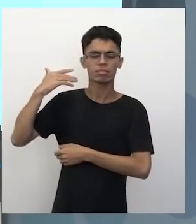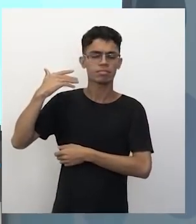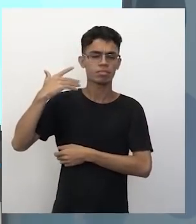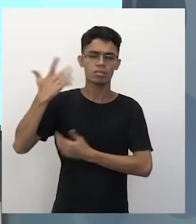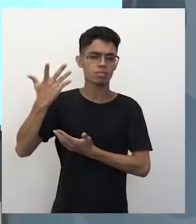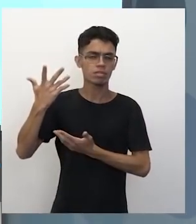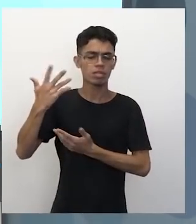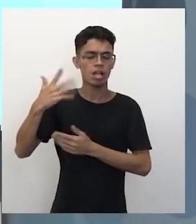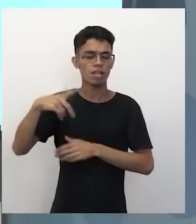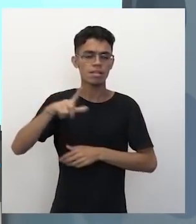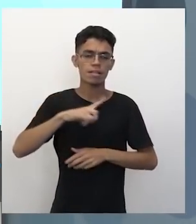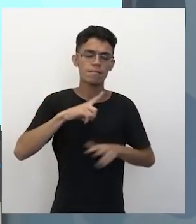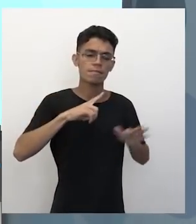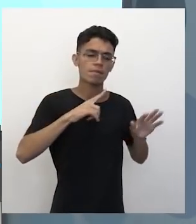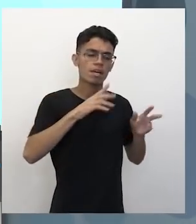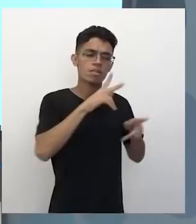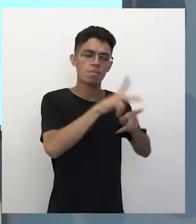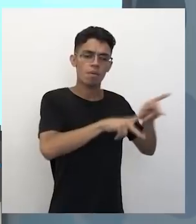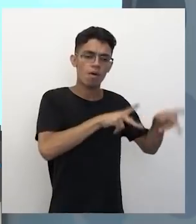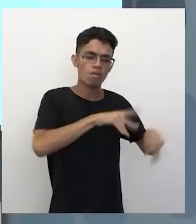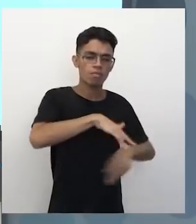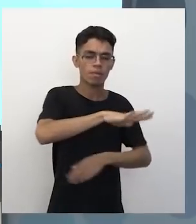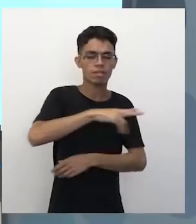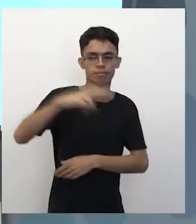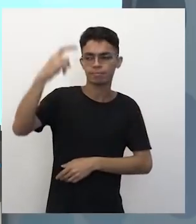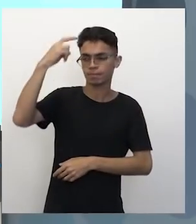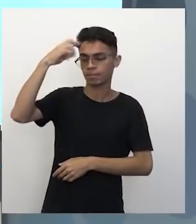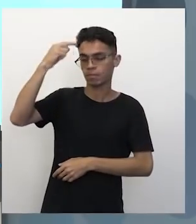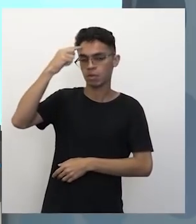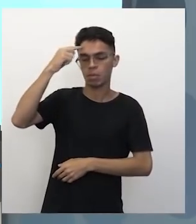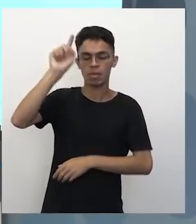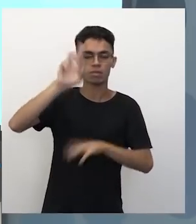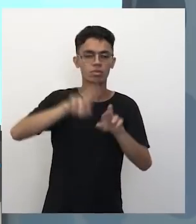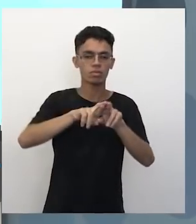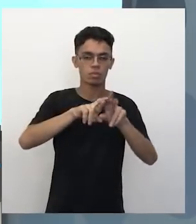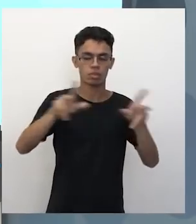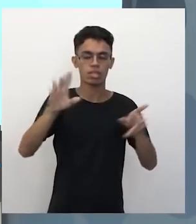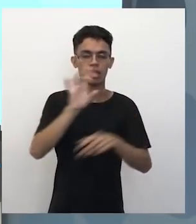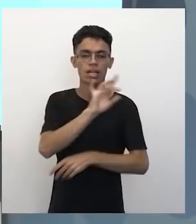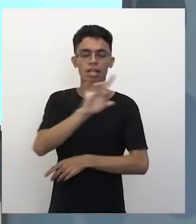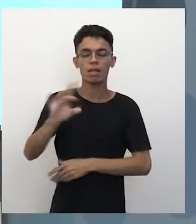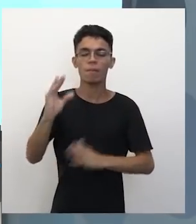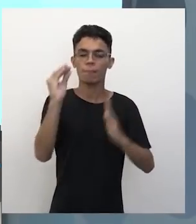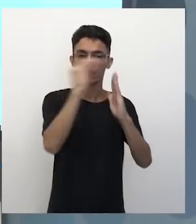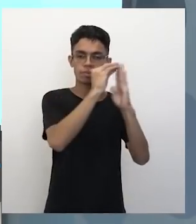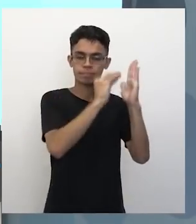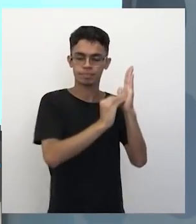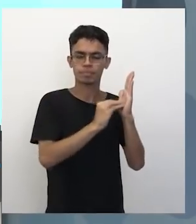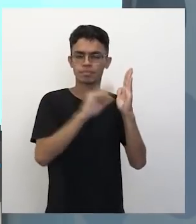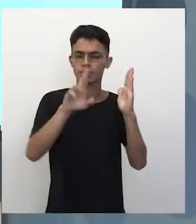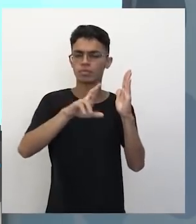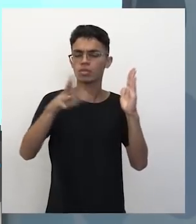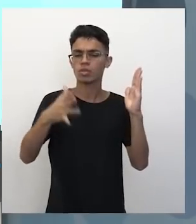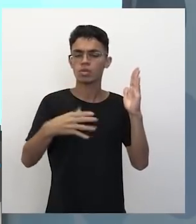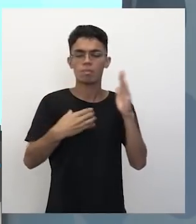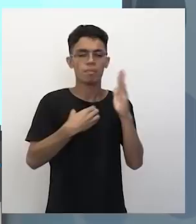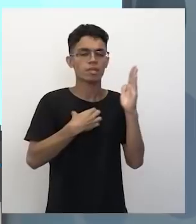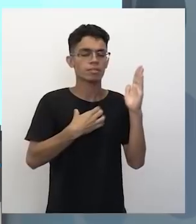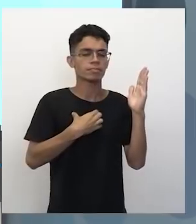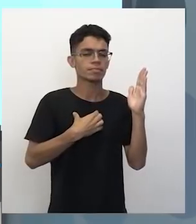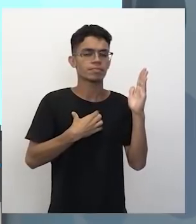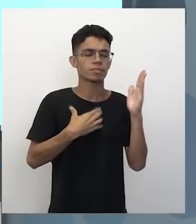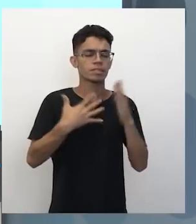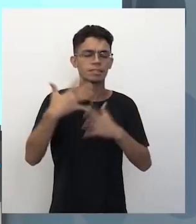várias tribos, vários povos com culturas e pensamentos diferentes e cada um marcava de um jeito. E isso era